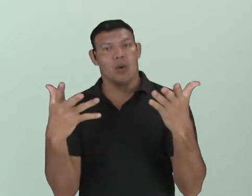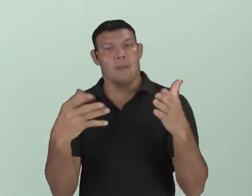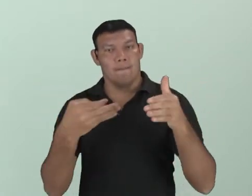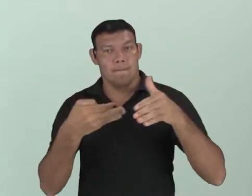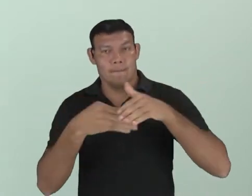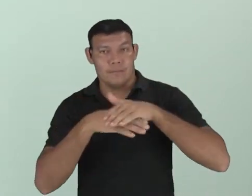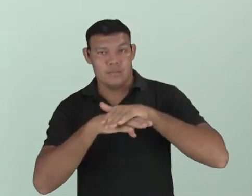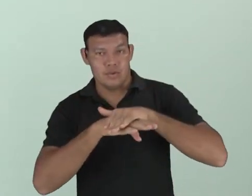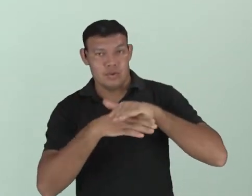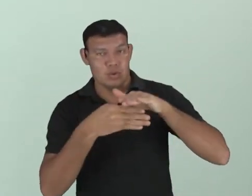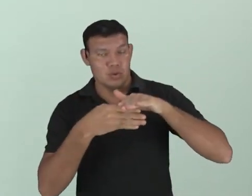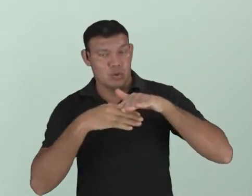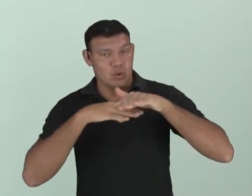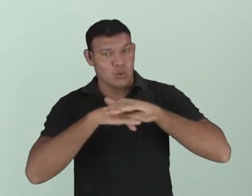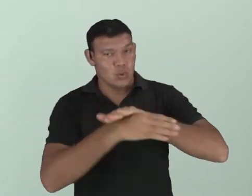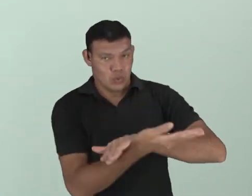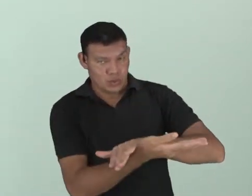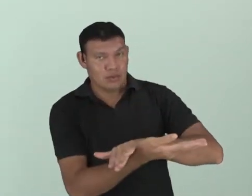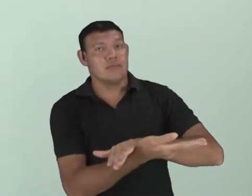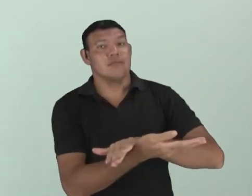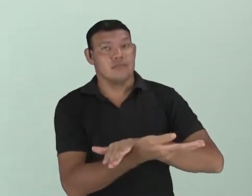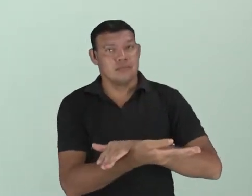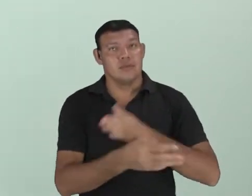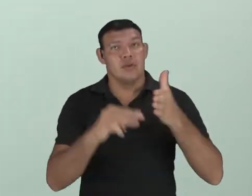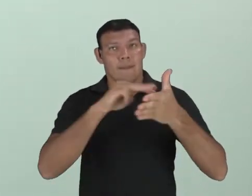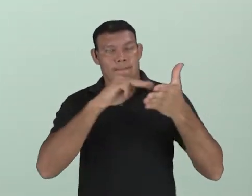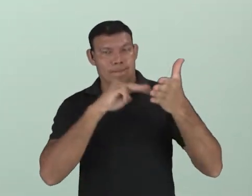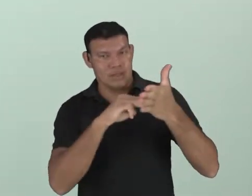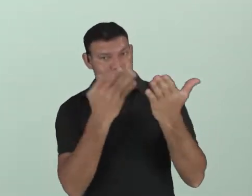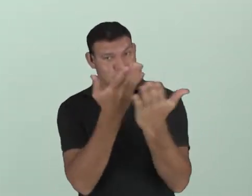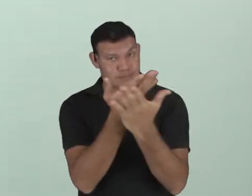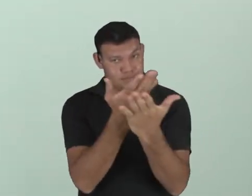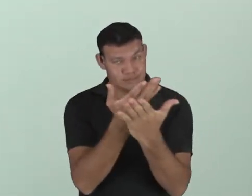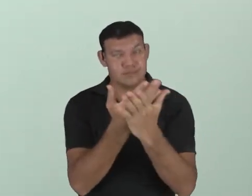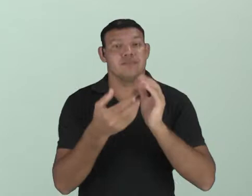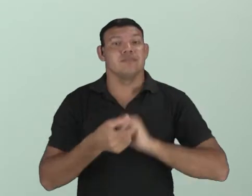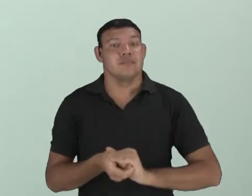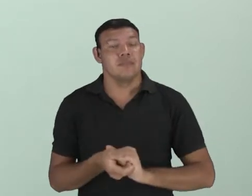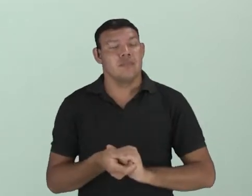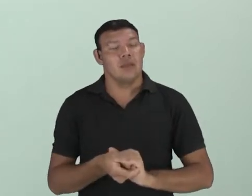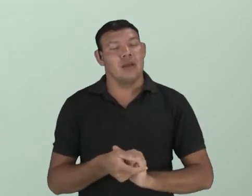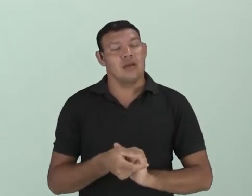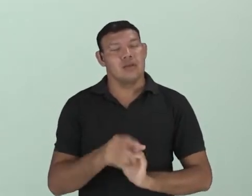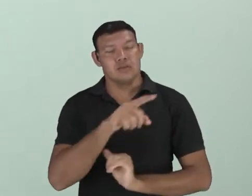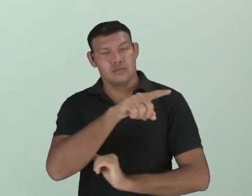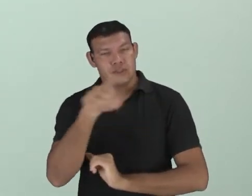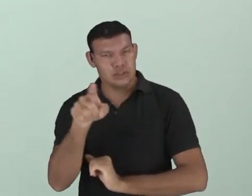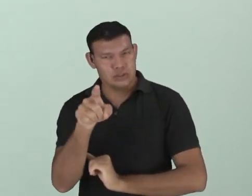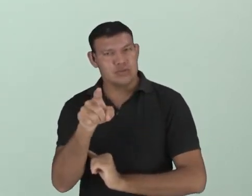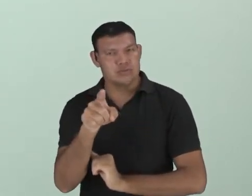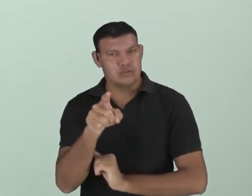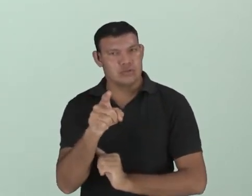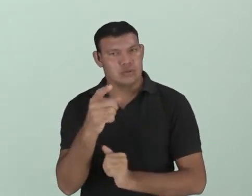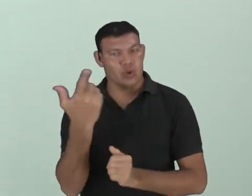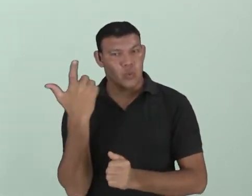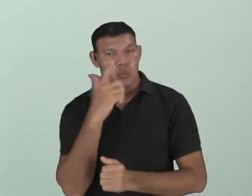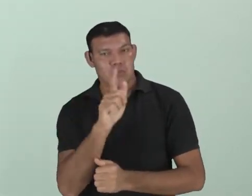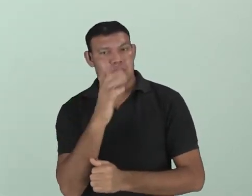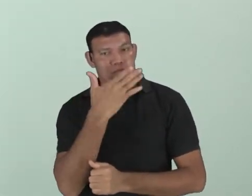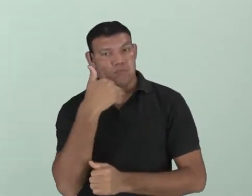importância de saber como estudar e como que isso pode te ajudar a ter melhores resultados. Ao longo da nossa aula nós vamos